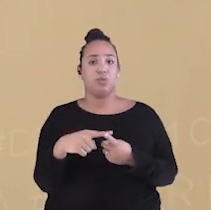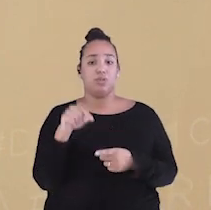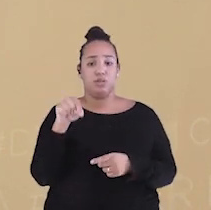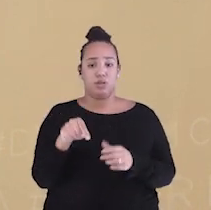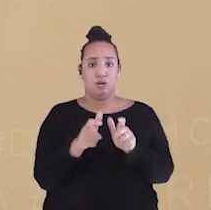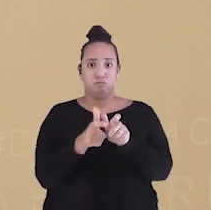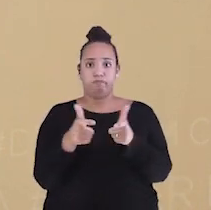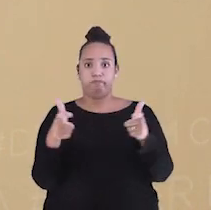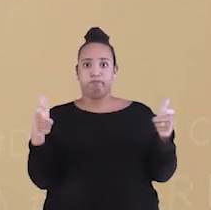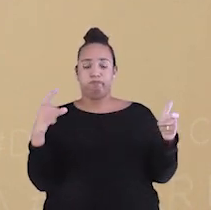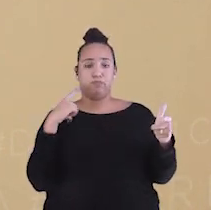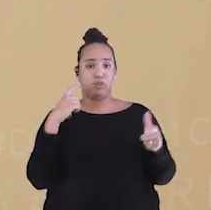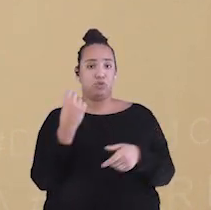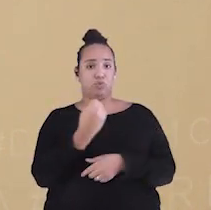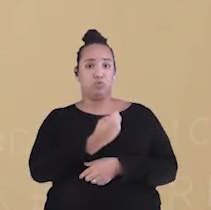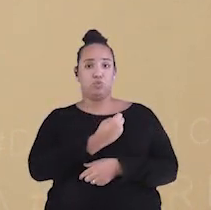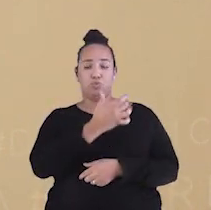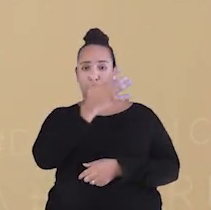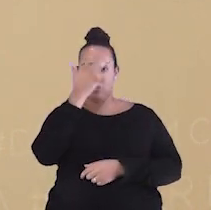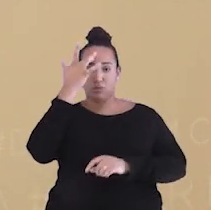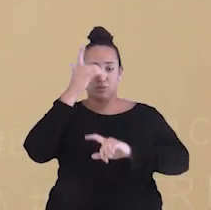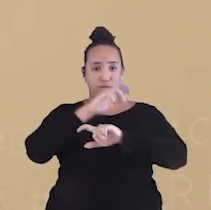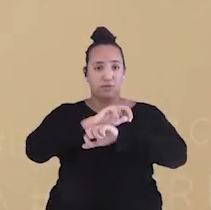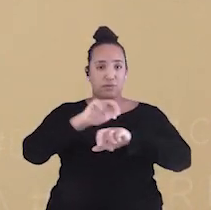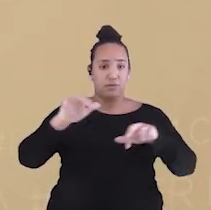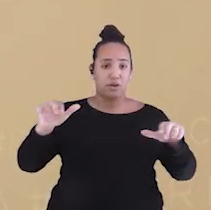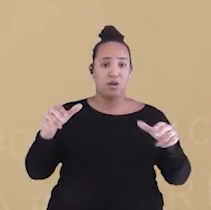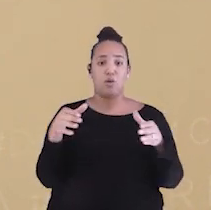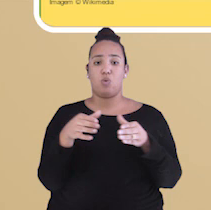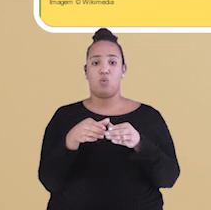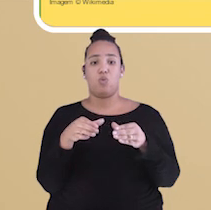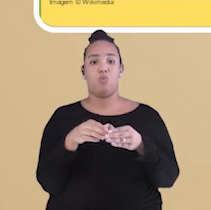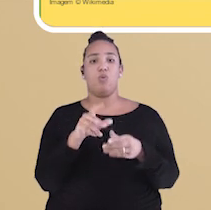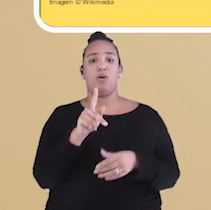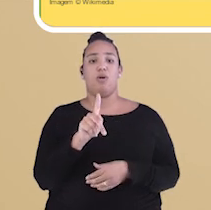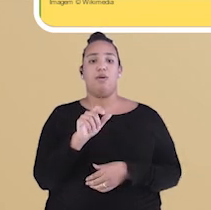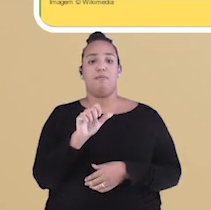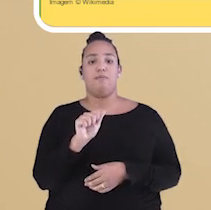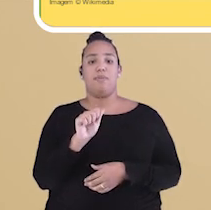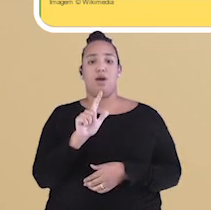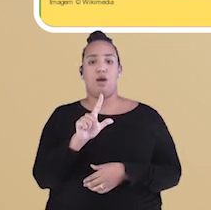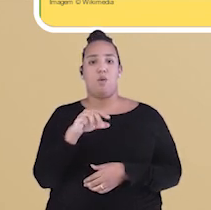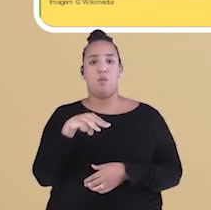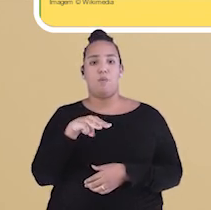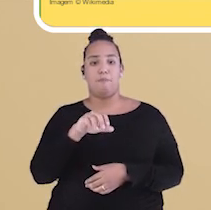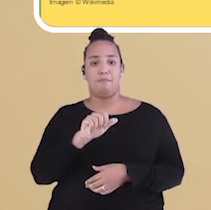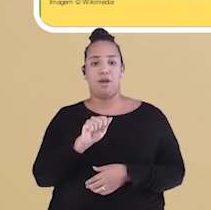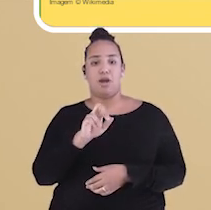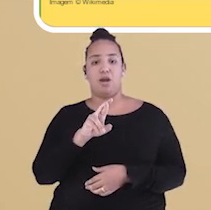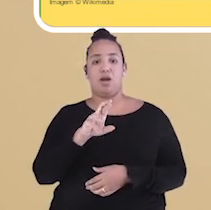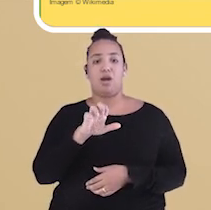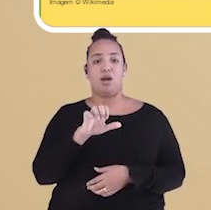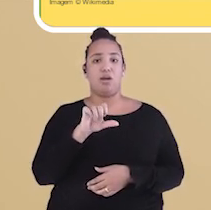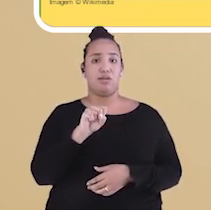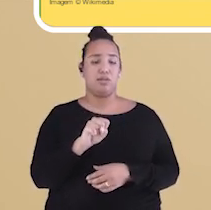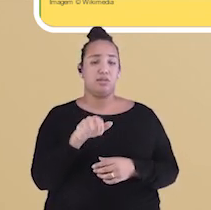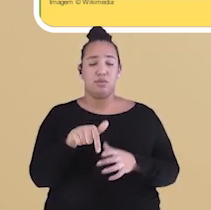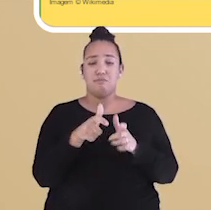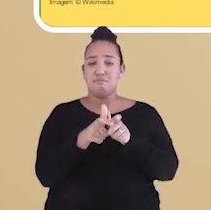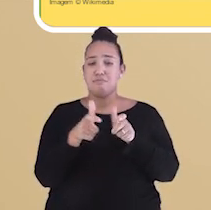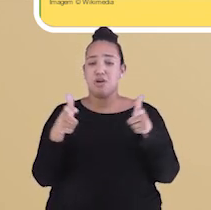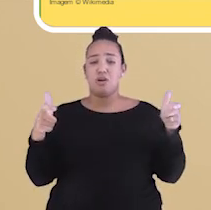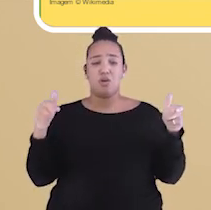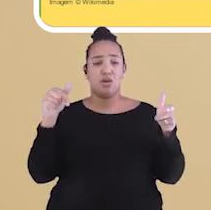muito grande e numeroso foi o Quilombo dos Palmares, um dos maiores quilombos que já existiu na América,